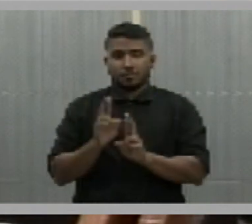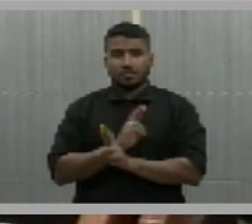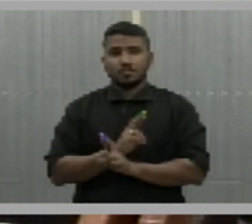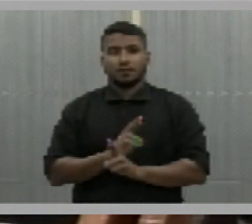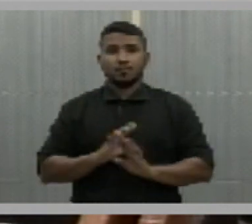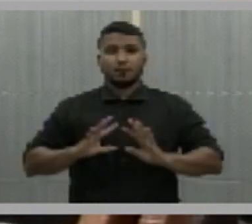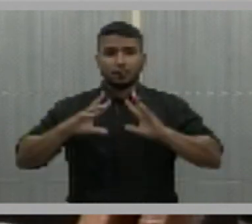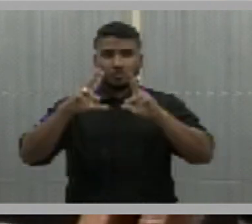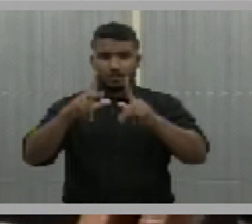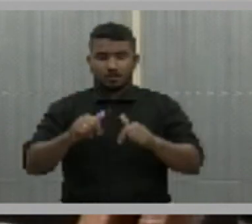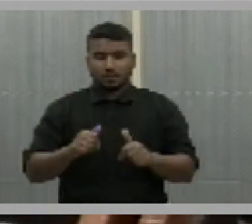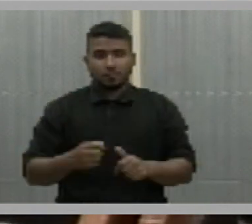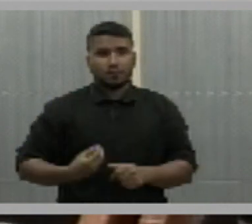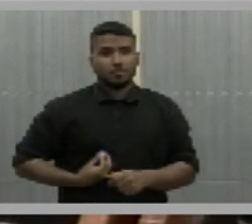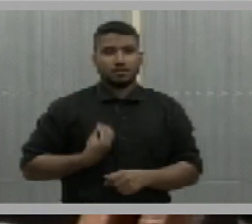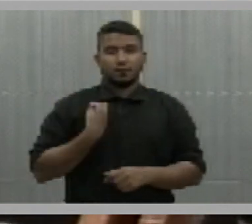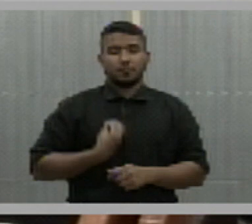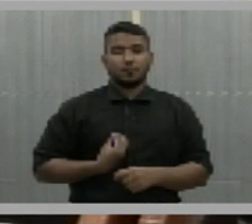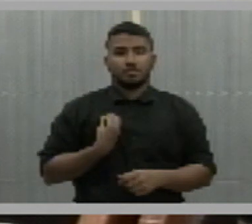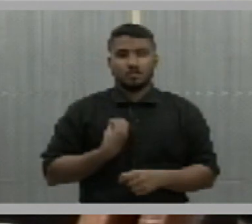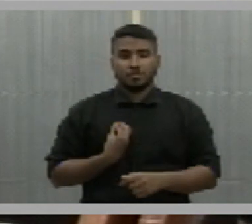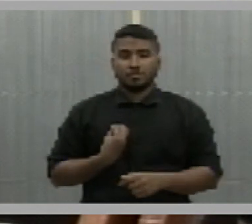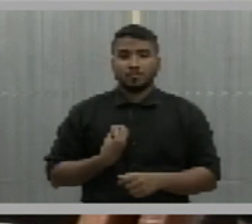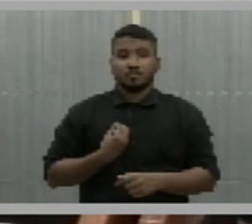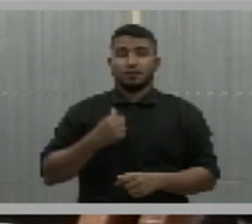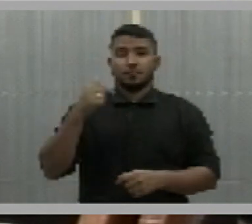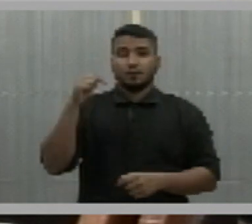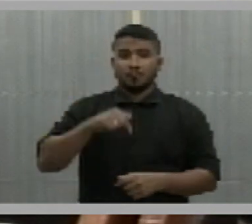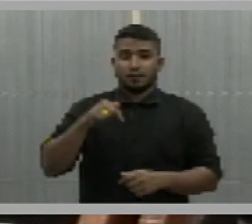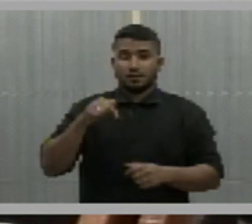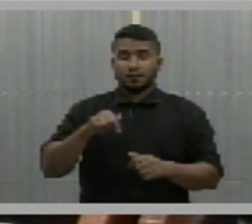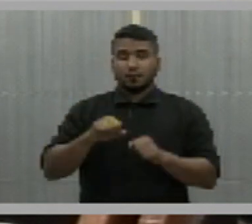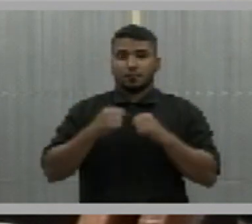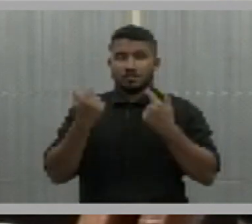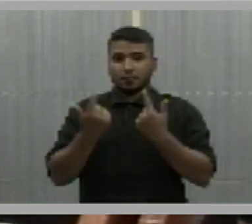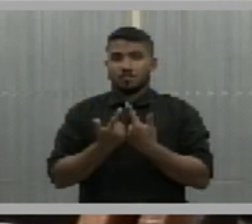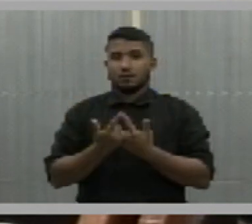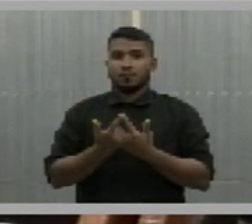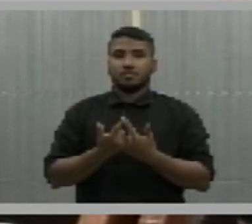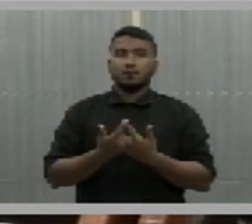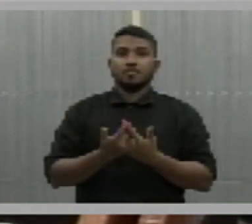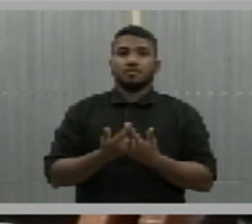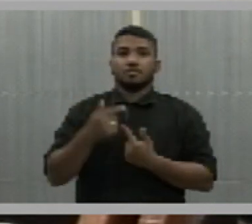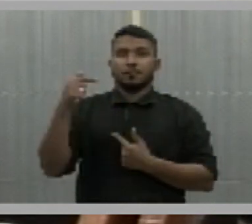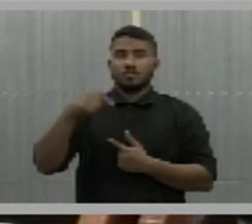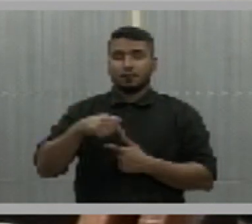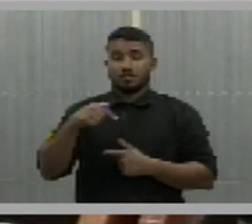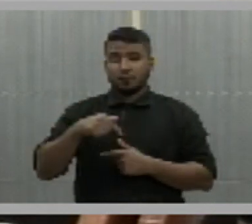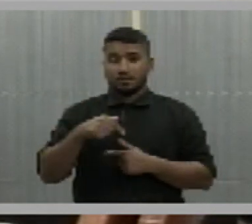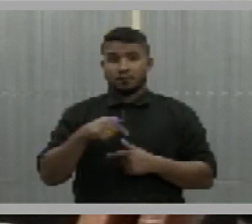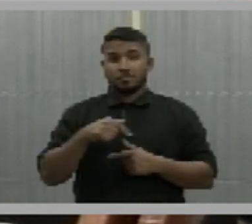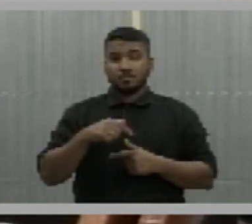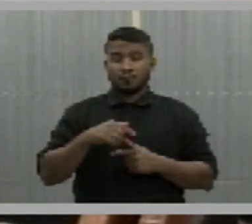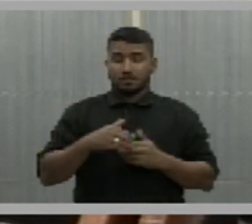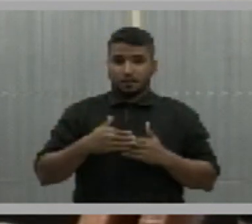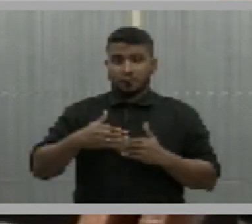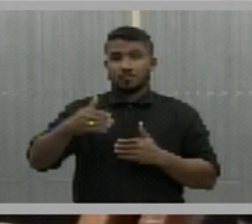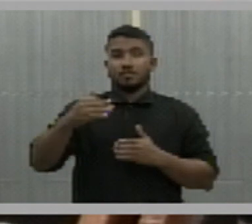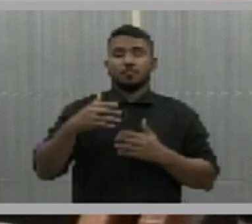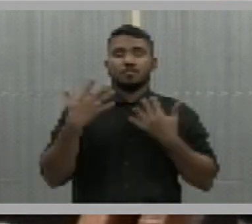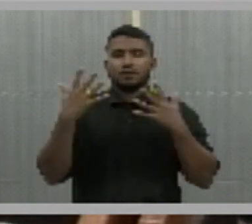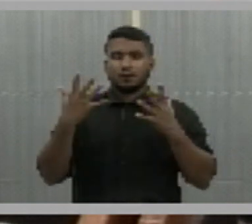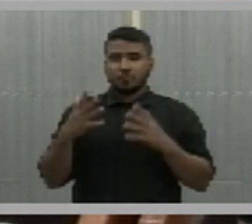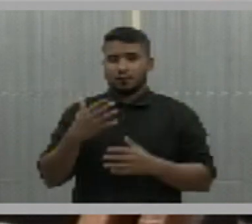com todos que compõem esta casa neste mandato, nessa legislatura e nas pregressas. Então,